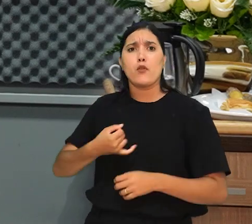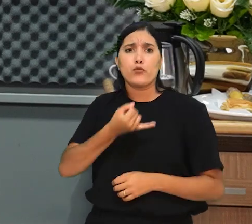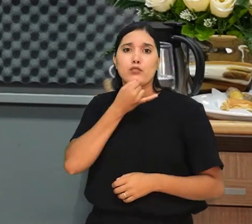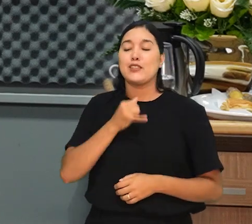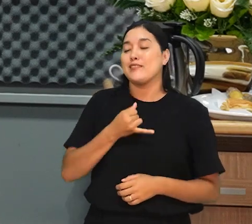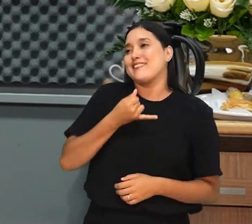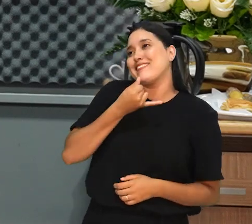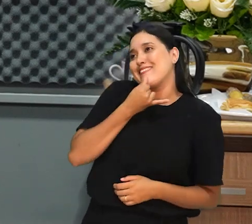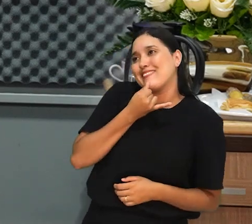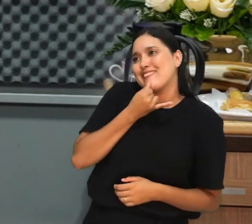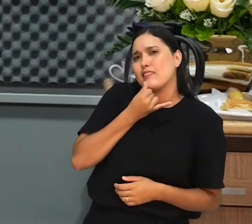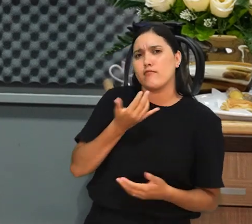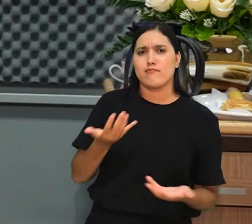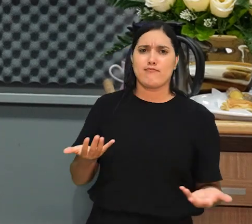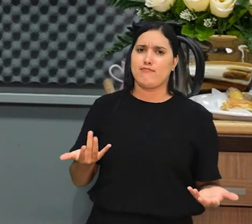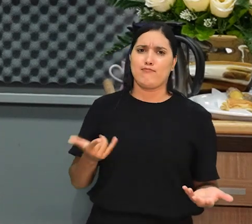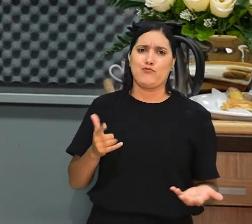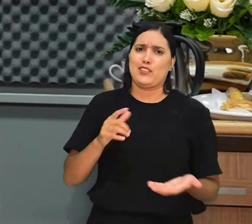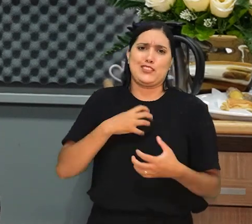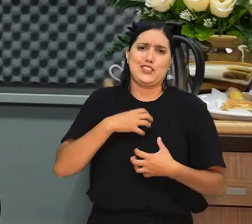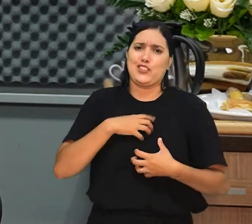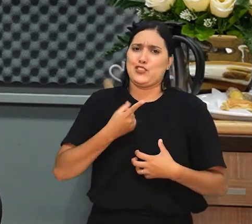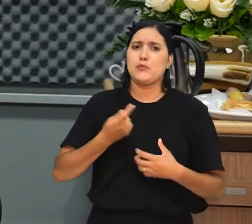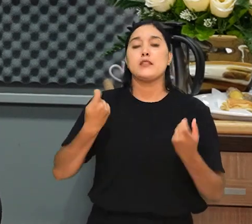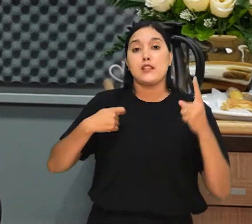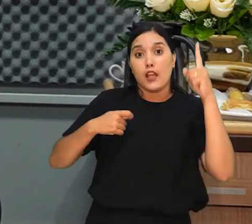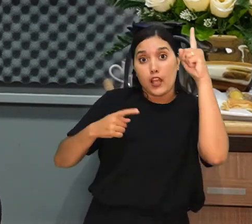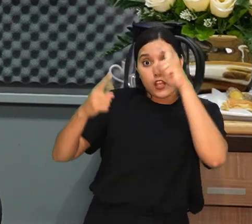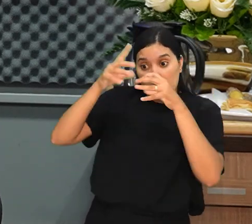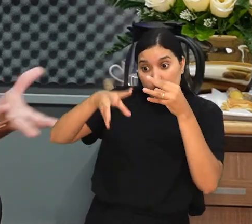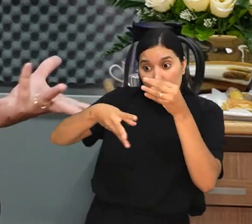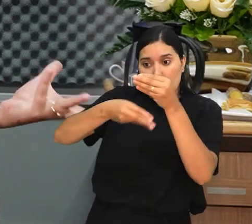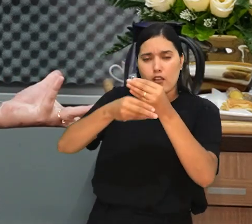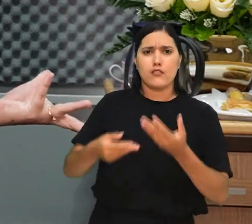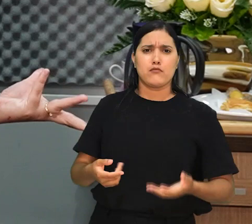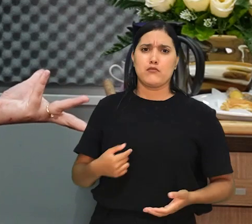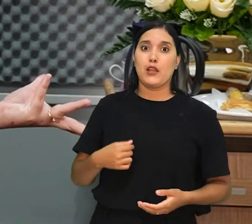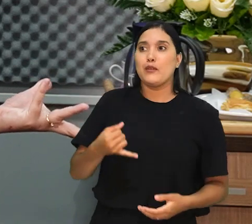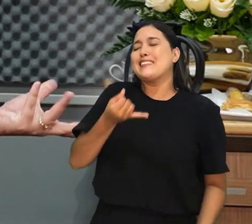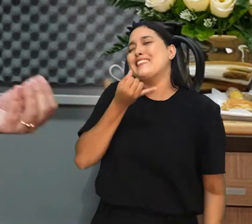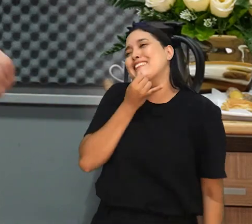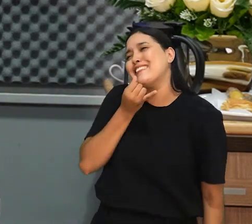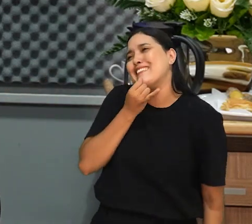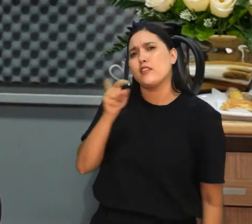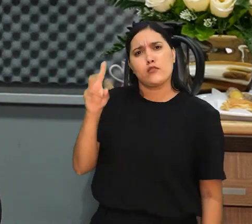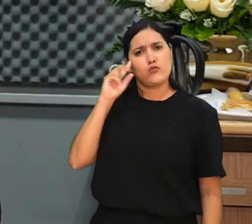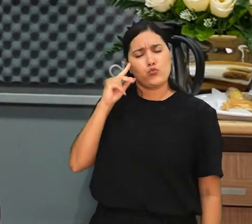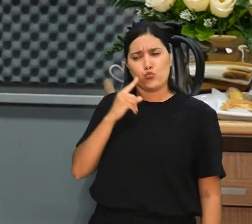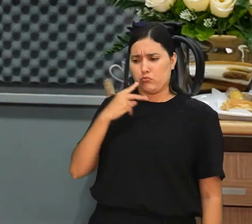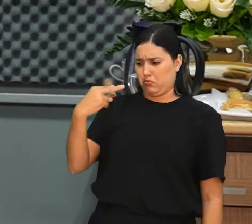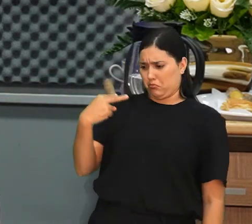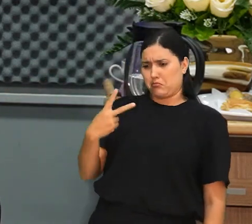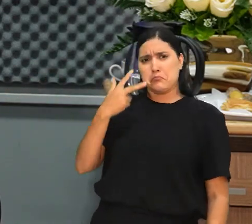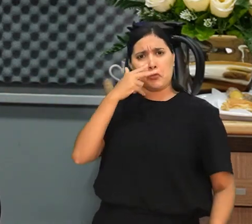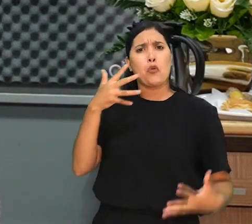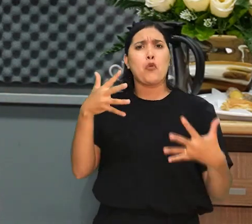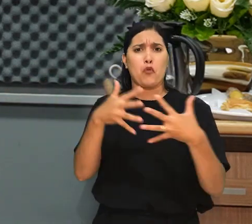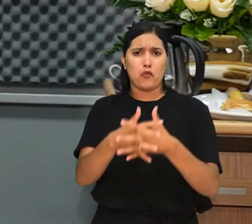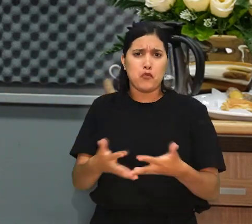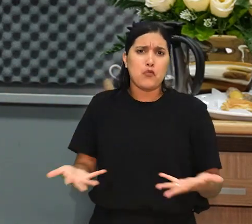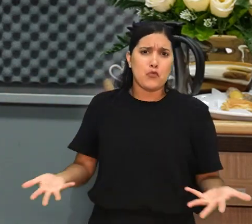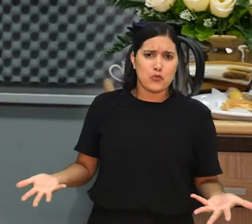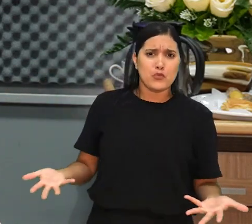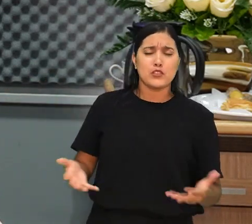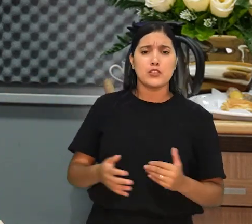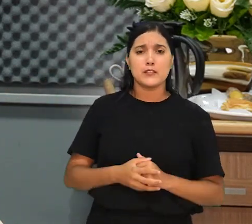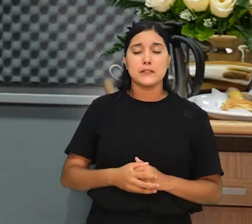triste desse jeito, né? Feliz. Né? Ou então triste, ele vai ficar um pouco confuso, né? Ele vai o quê? Ouvir um